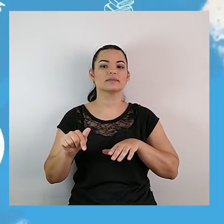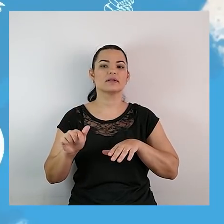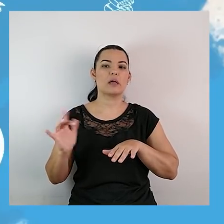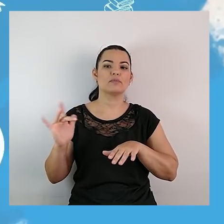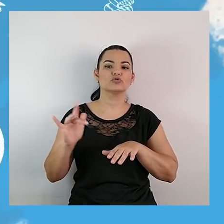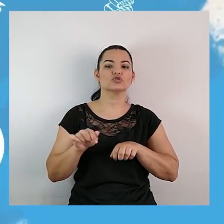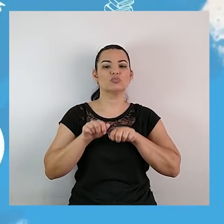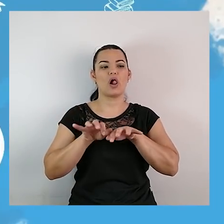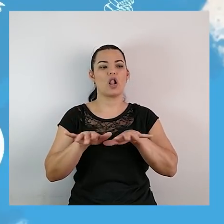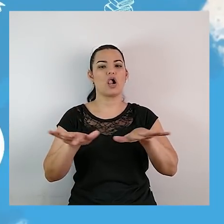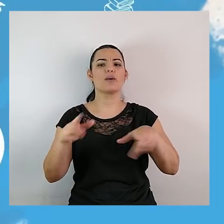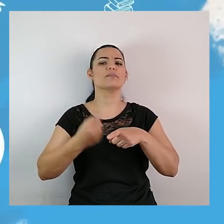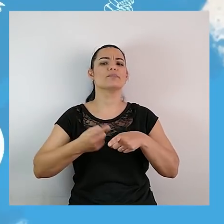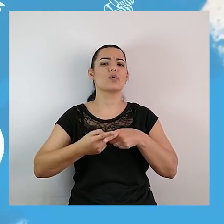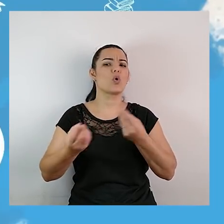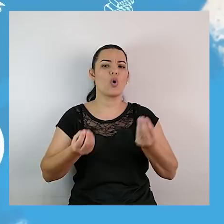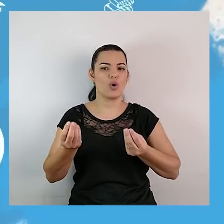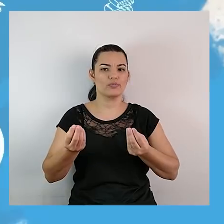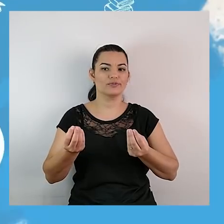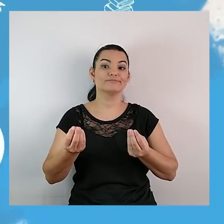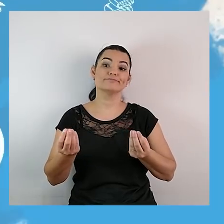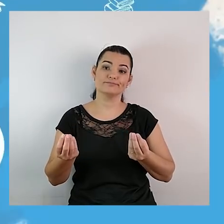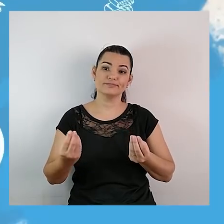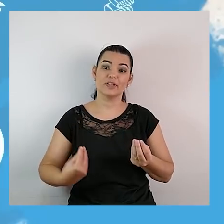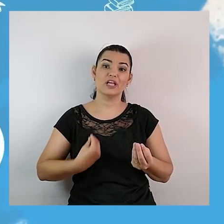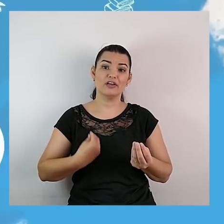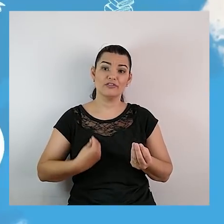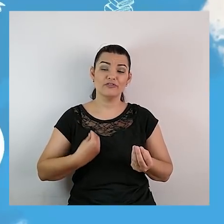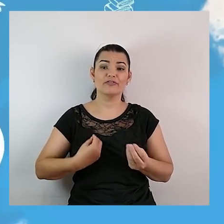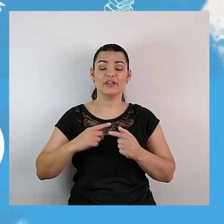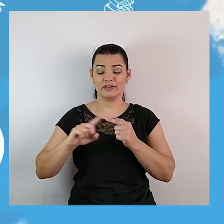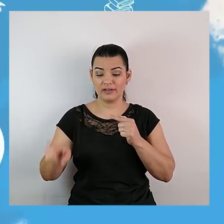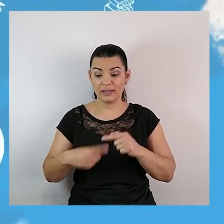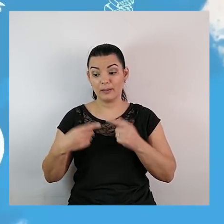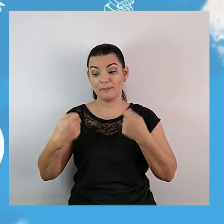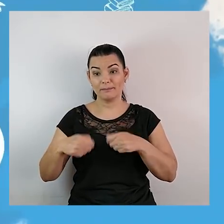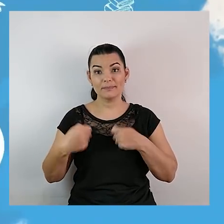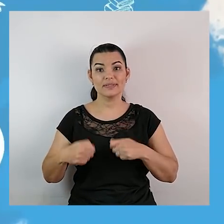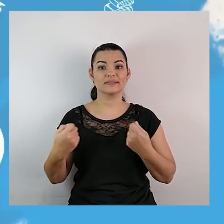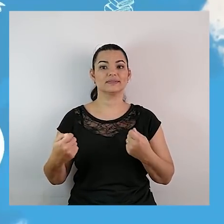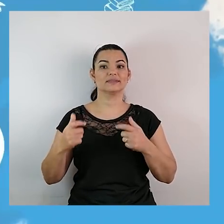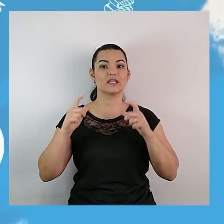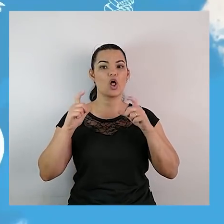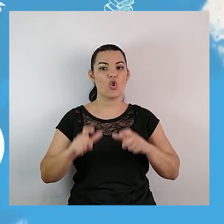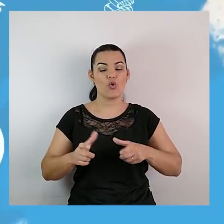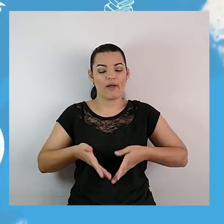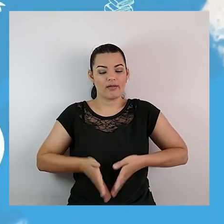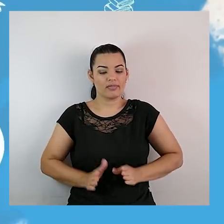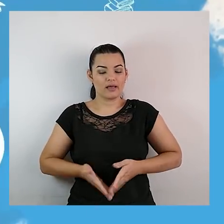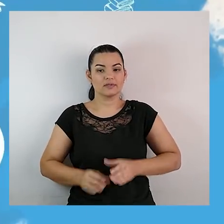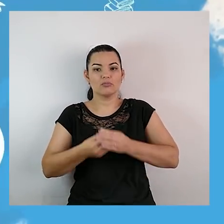causador. No caso aqui que eu estou mostrando, para combater esse ciclo, se eu